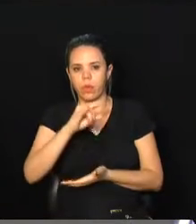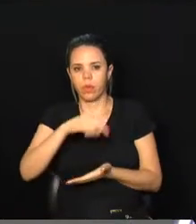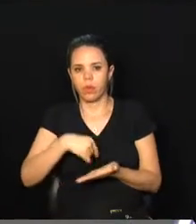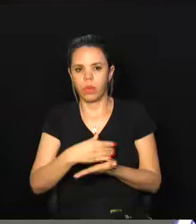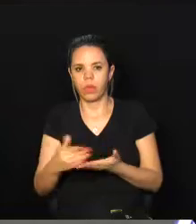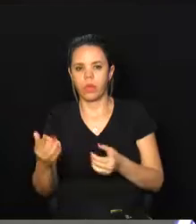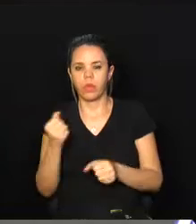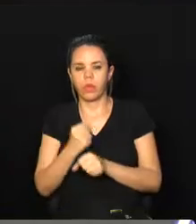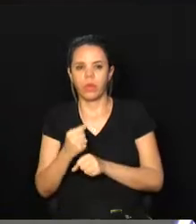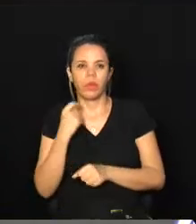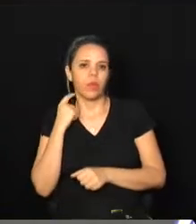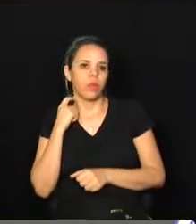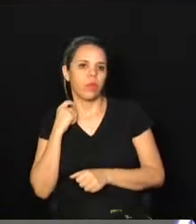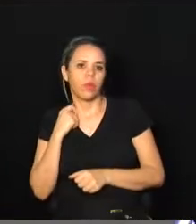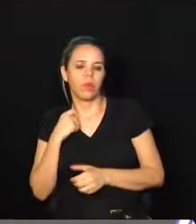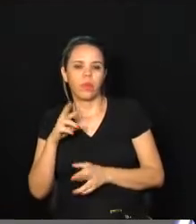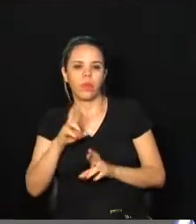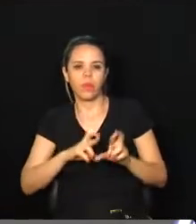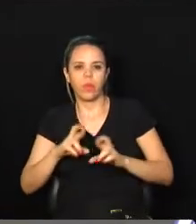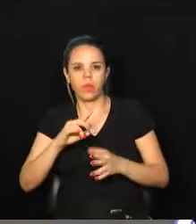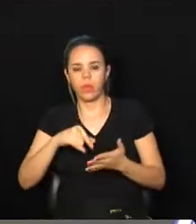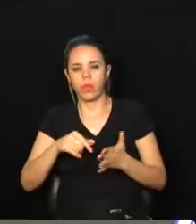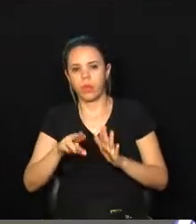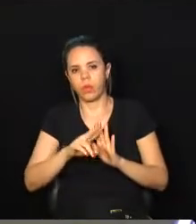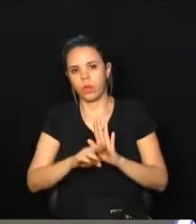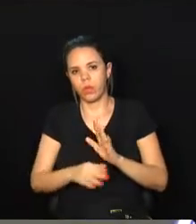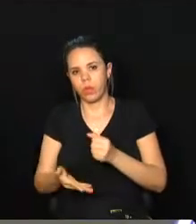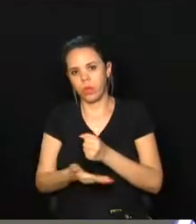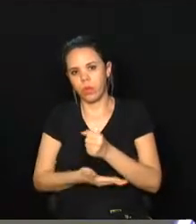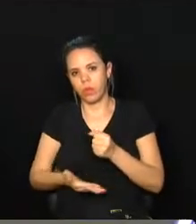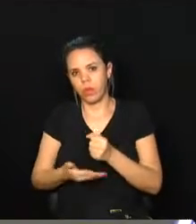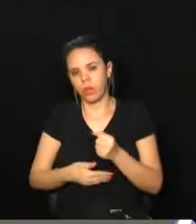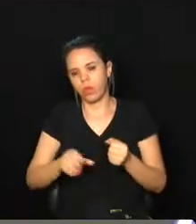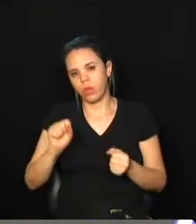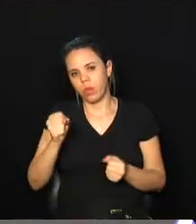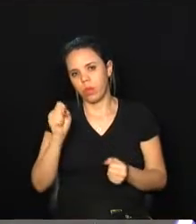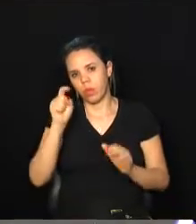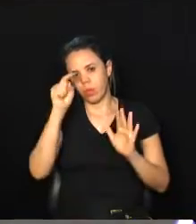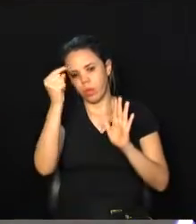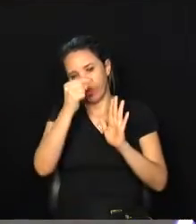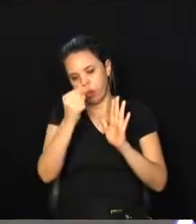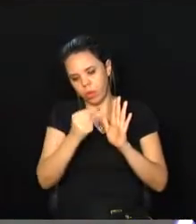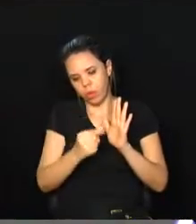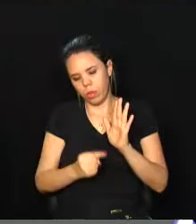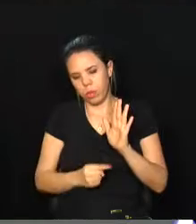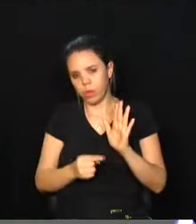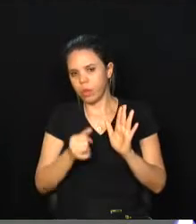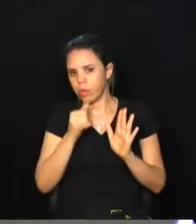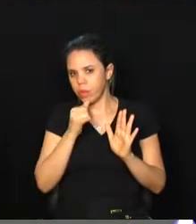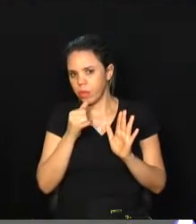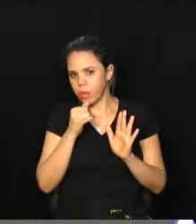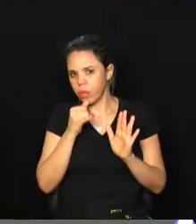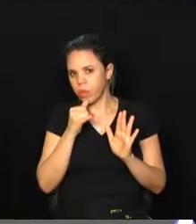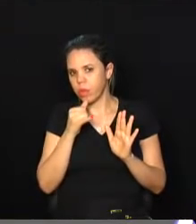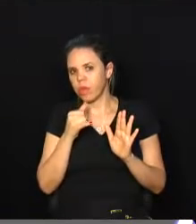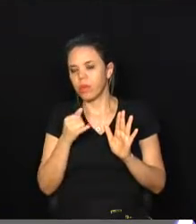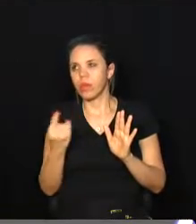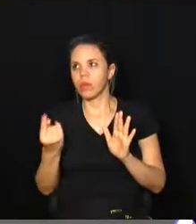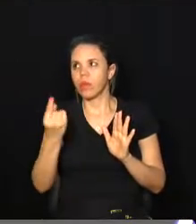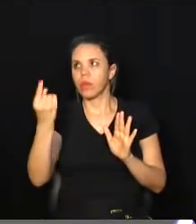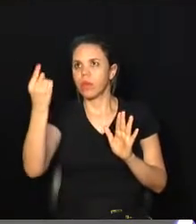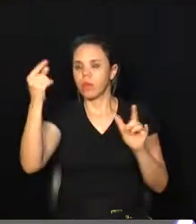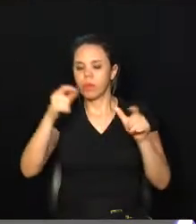de obra. Seria um checklist, uma coisa básica com 8 pontos: recuo, altura, taxa